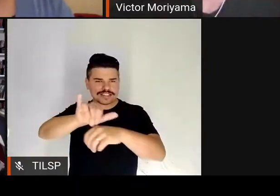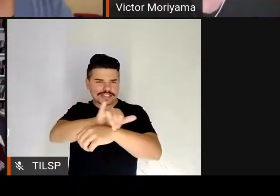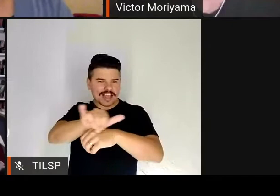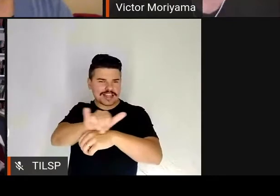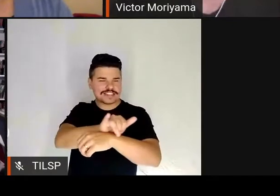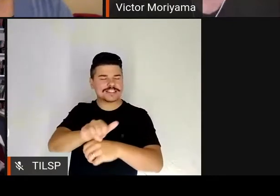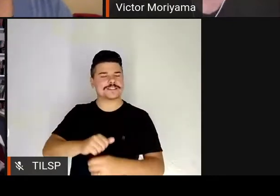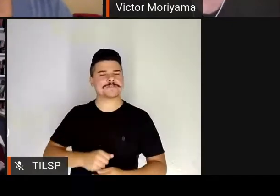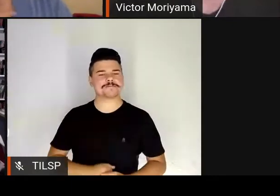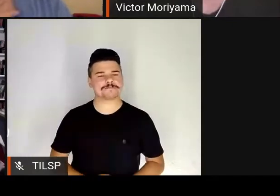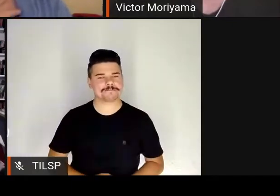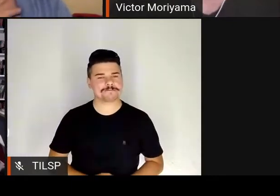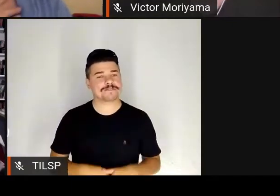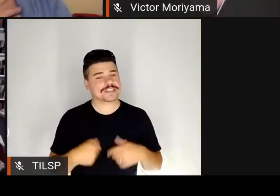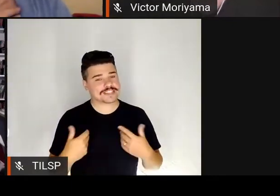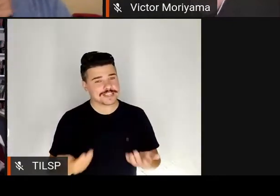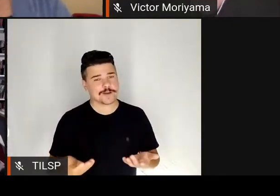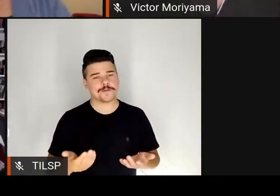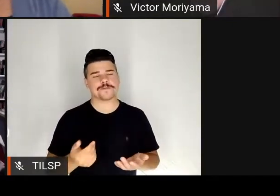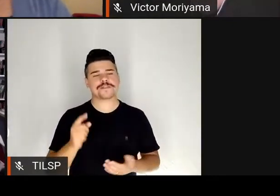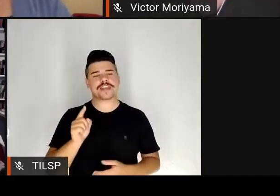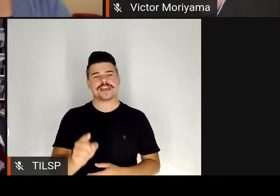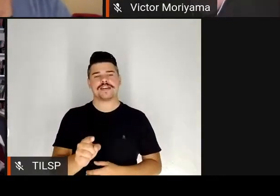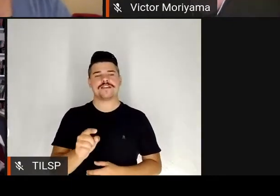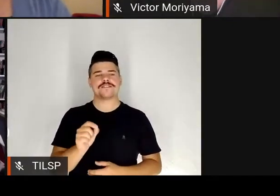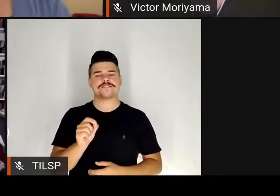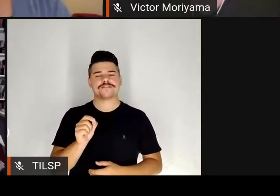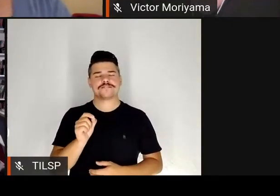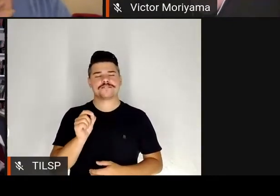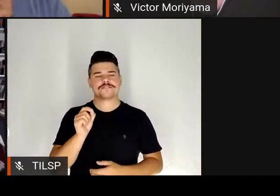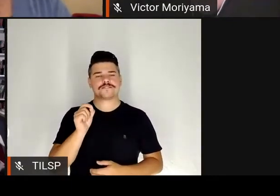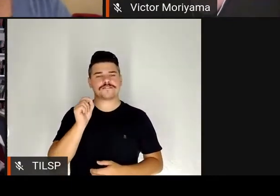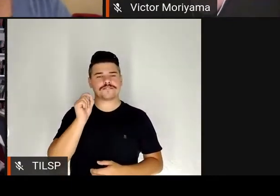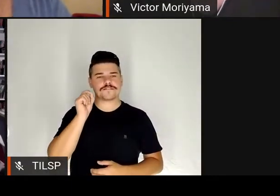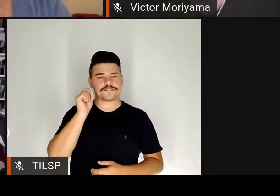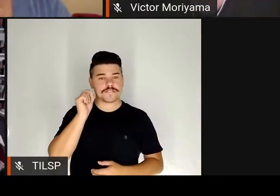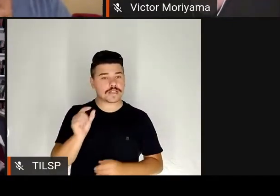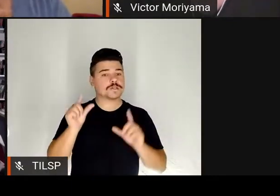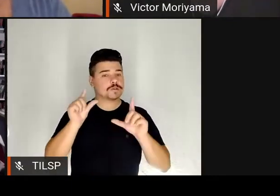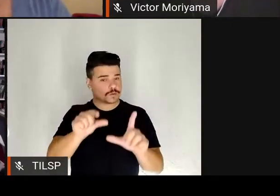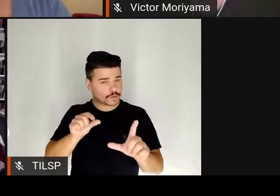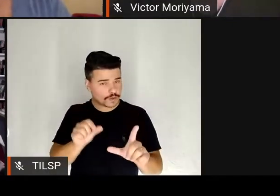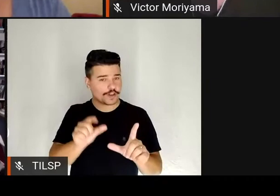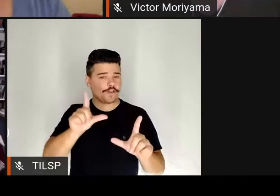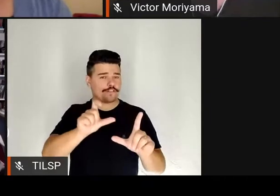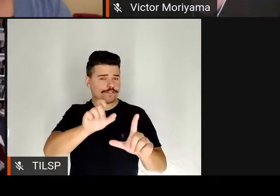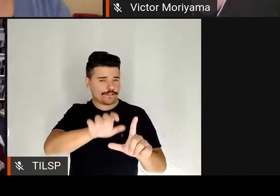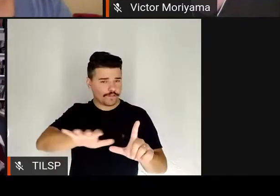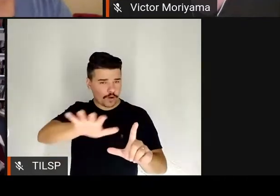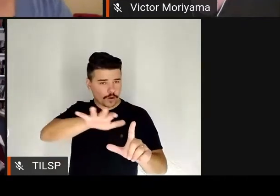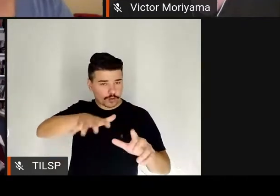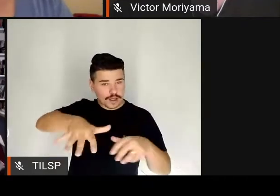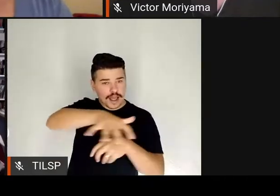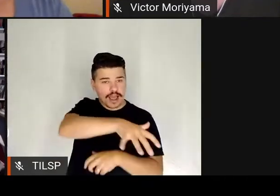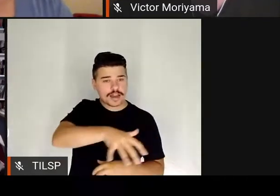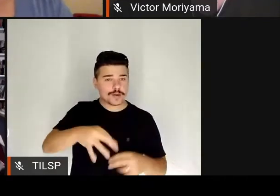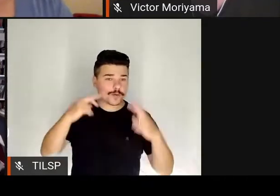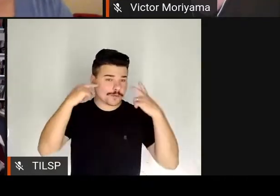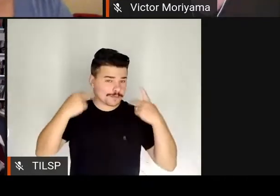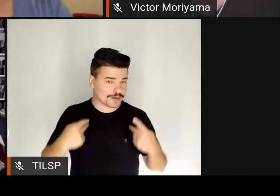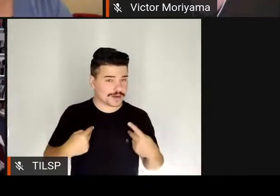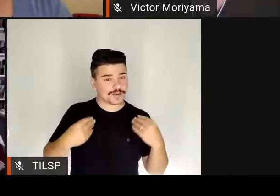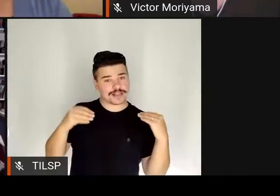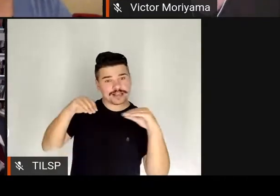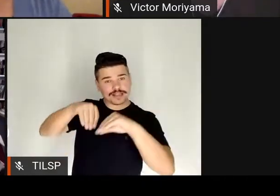né? Então, a opção por fotografar o âmbito humano da guerra, em contrapartida